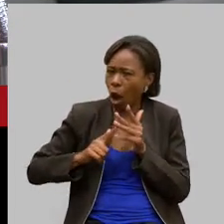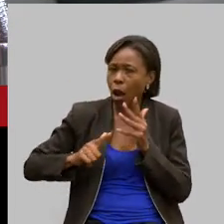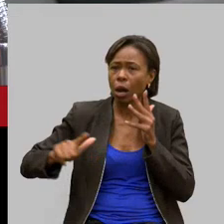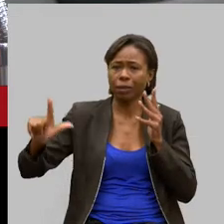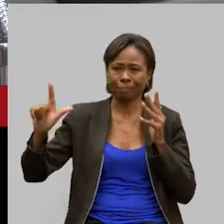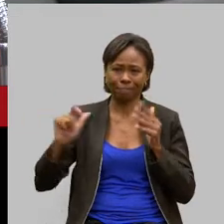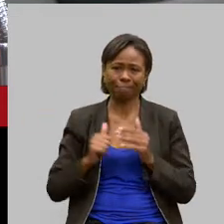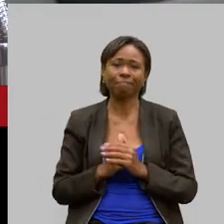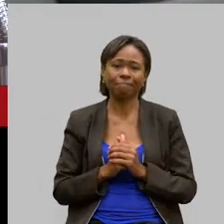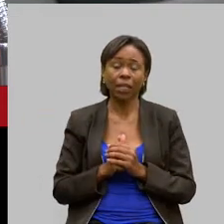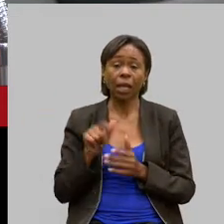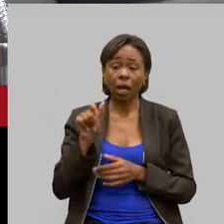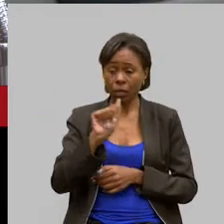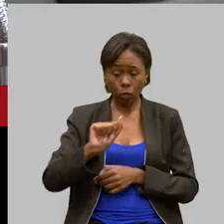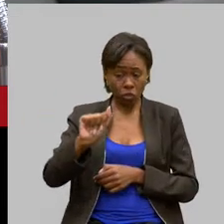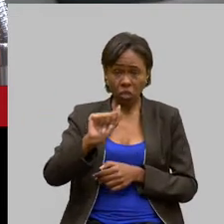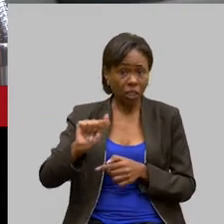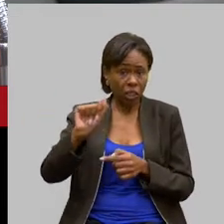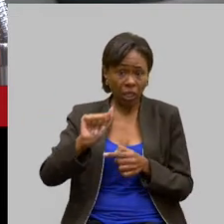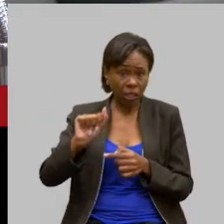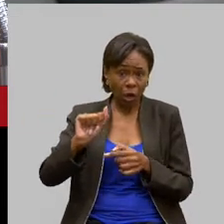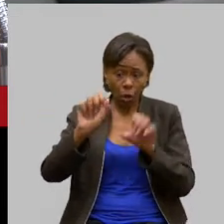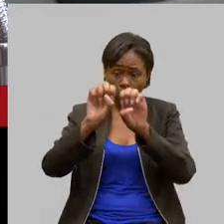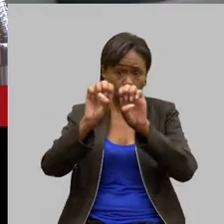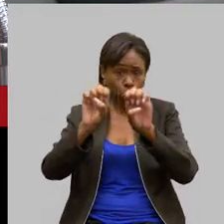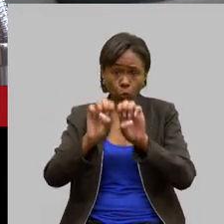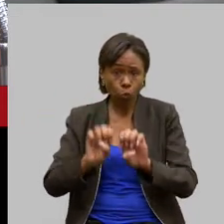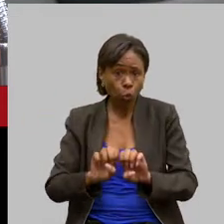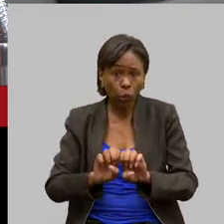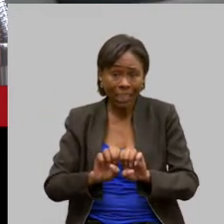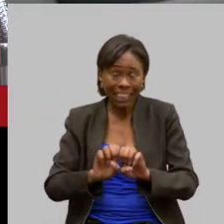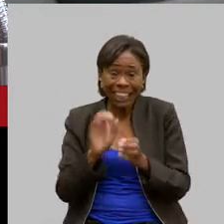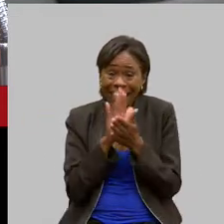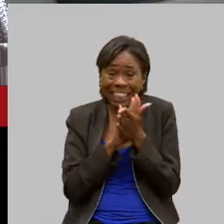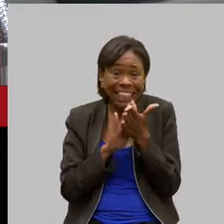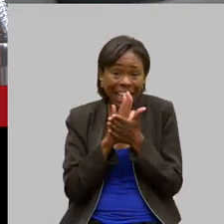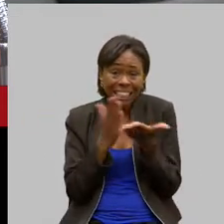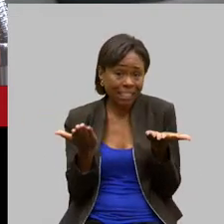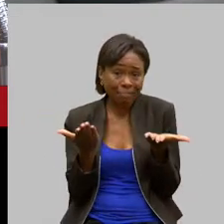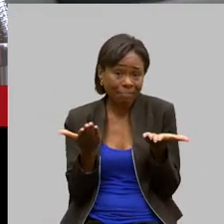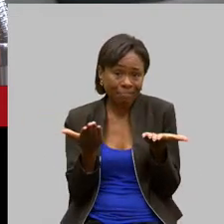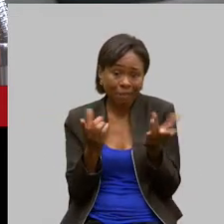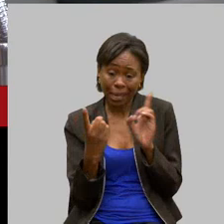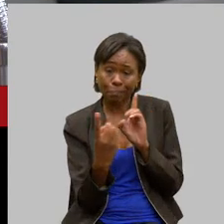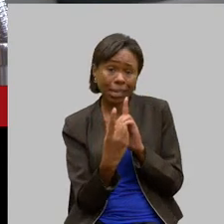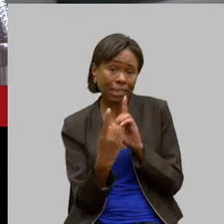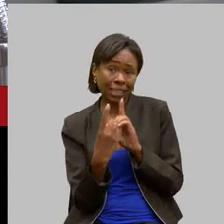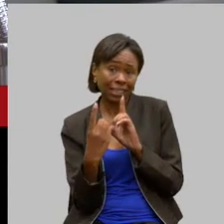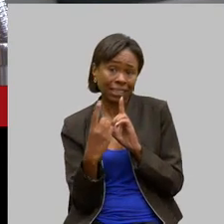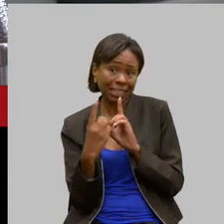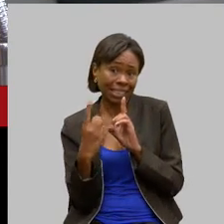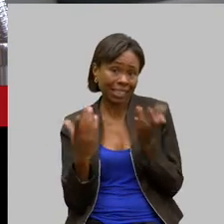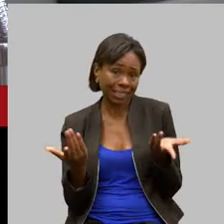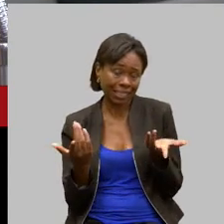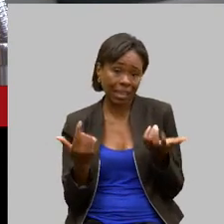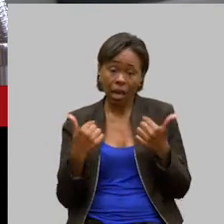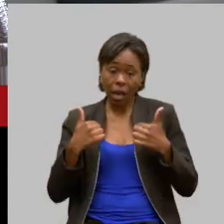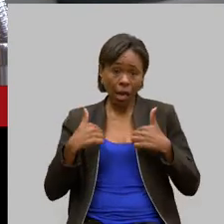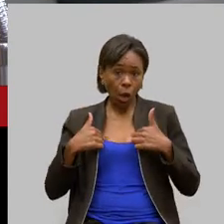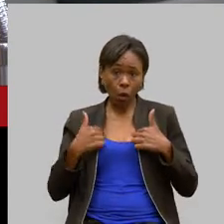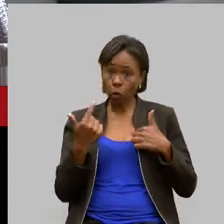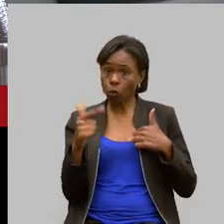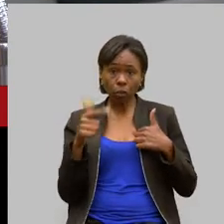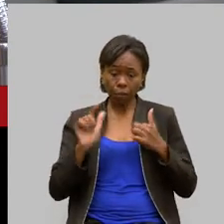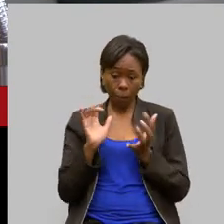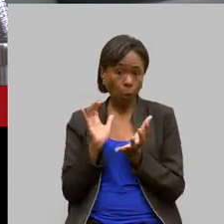aquela estrutura nenhuma em Divinópolis para colher eu montei um grupo de mães eh uma